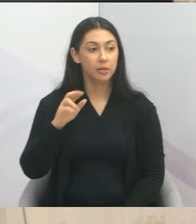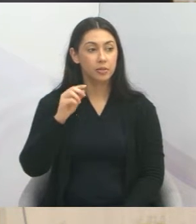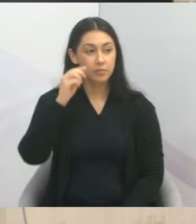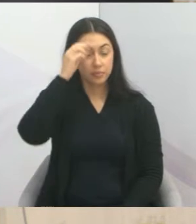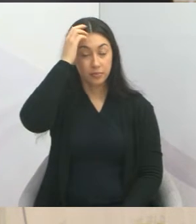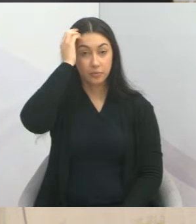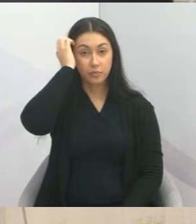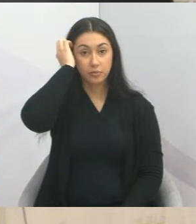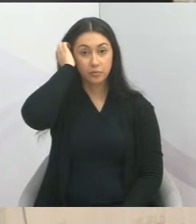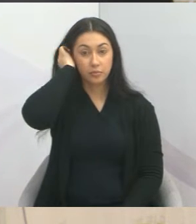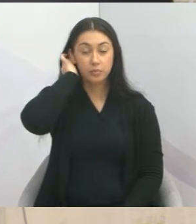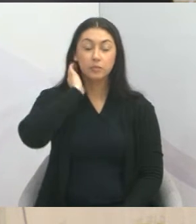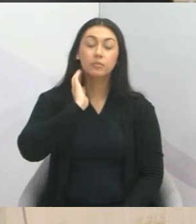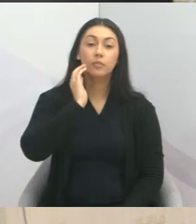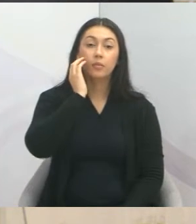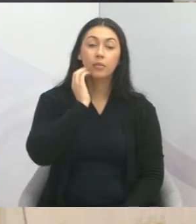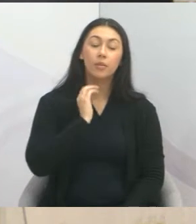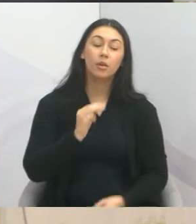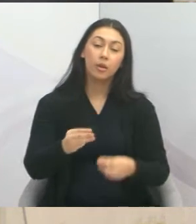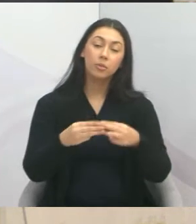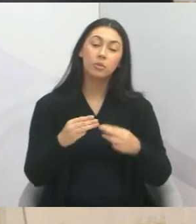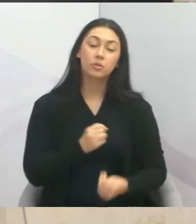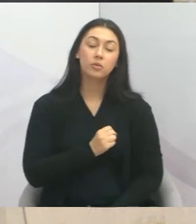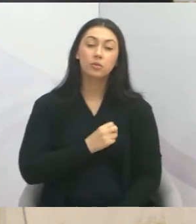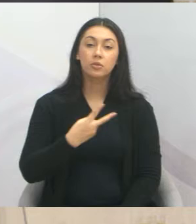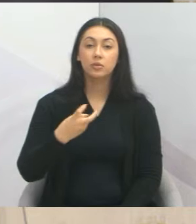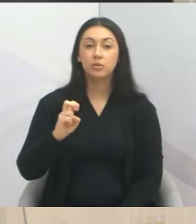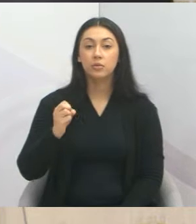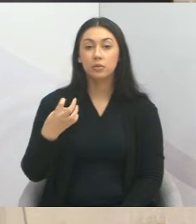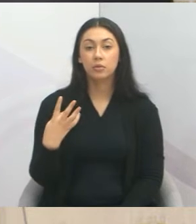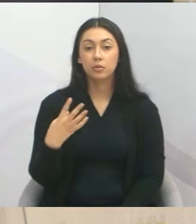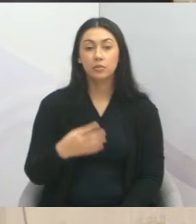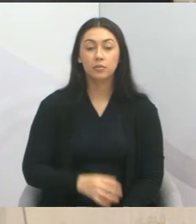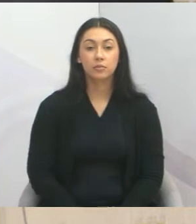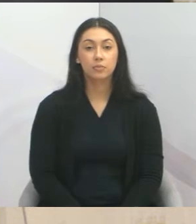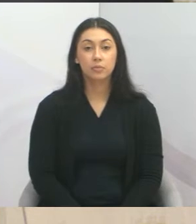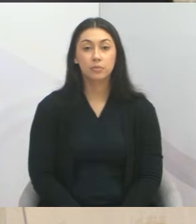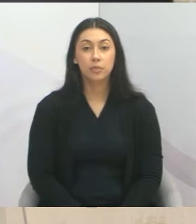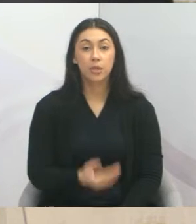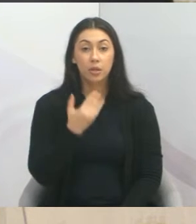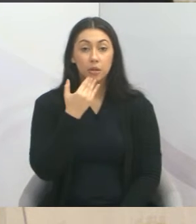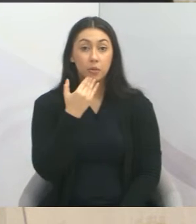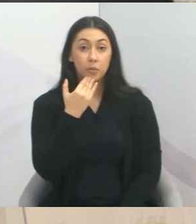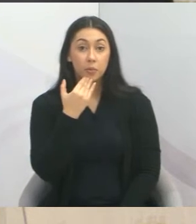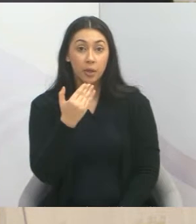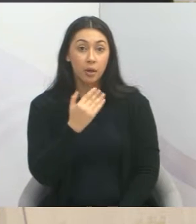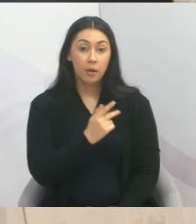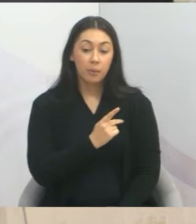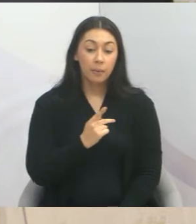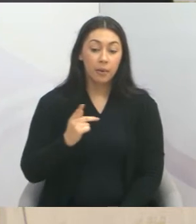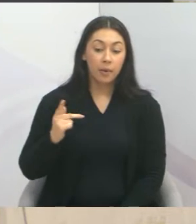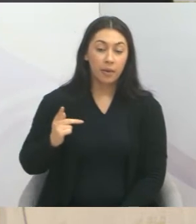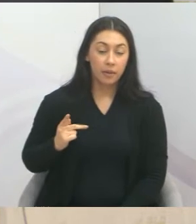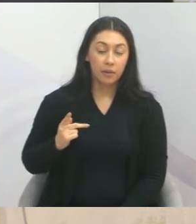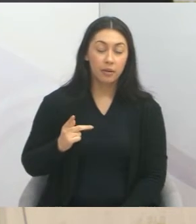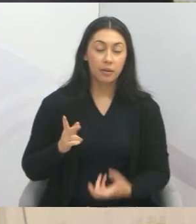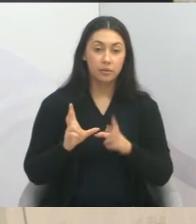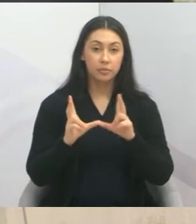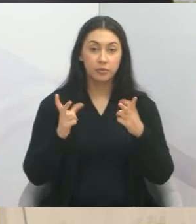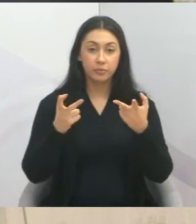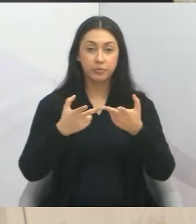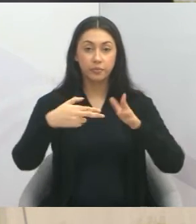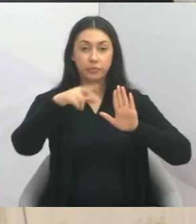Lua a Moção 254/2 em 21 e queremos refletir o seu presente dessa casa